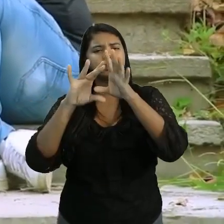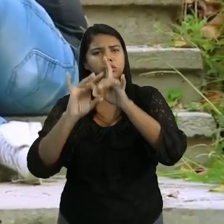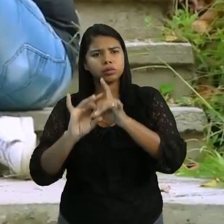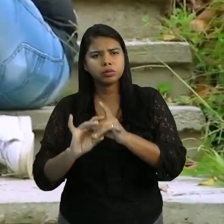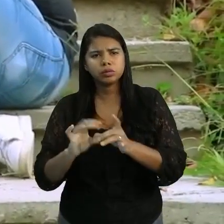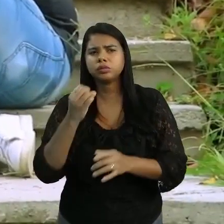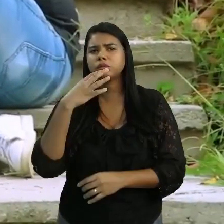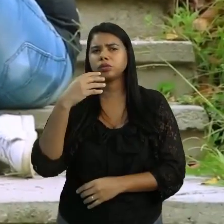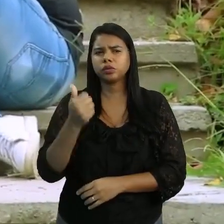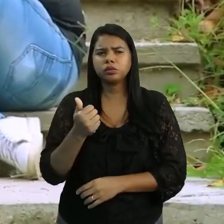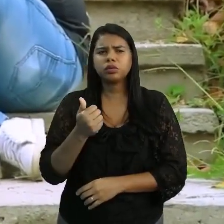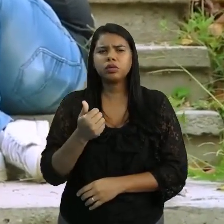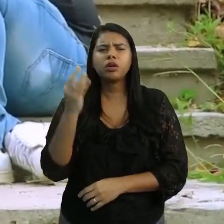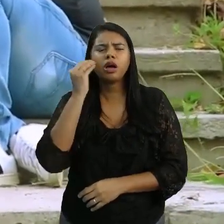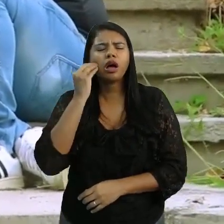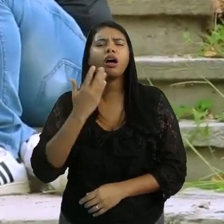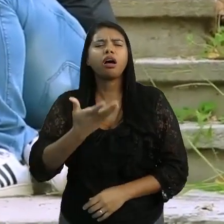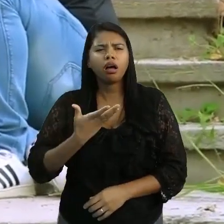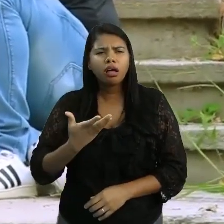espécie de chamada, assim, você se sentiu...